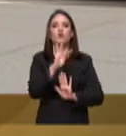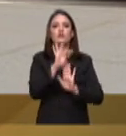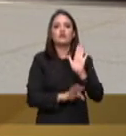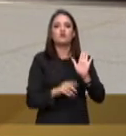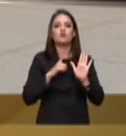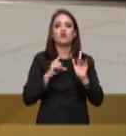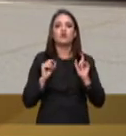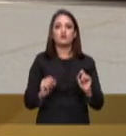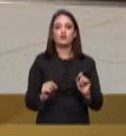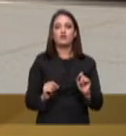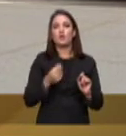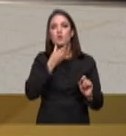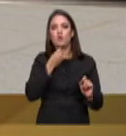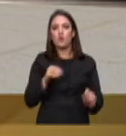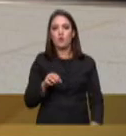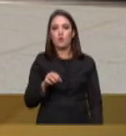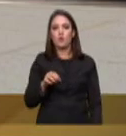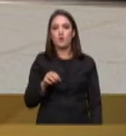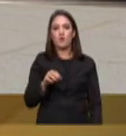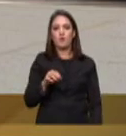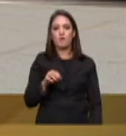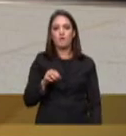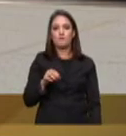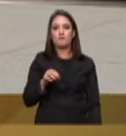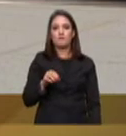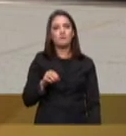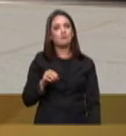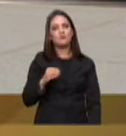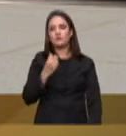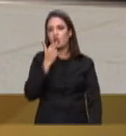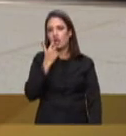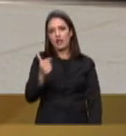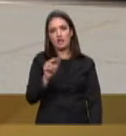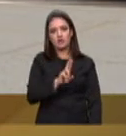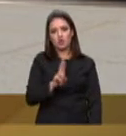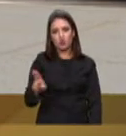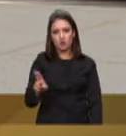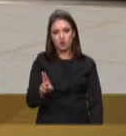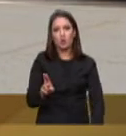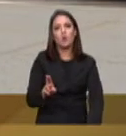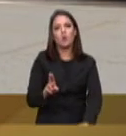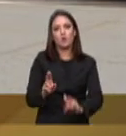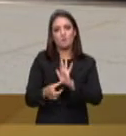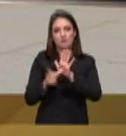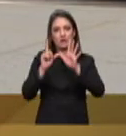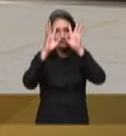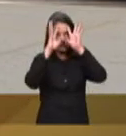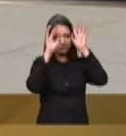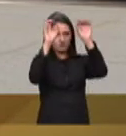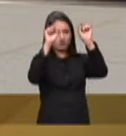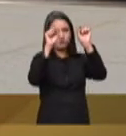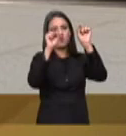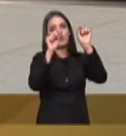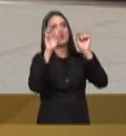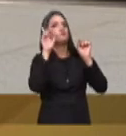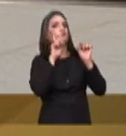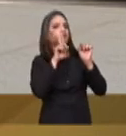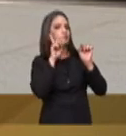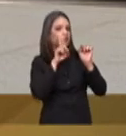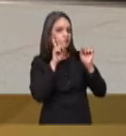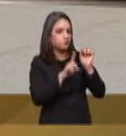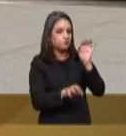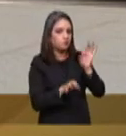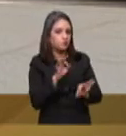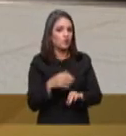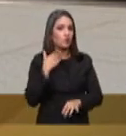por Stephen Breyer, que acabou de anunciar sua saída em final de janeiro da Suprema Corte dos Estados Unidos. Juiz